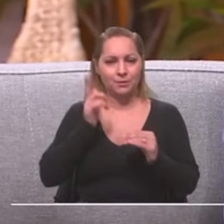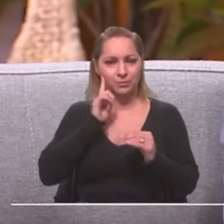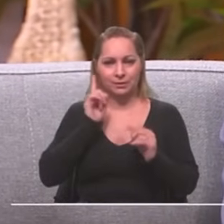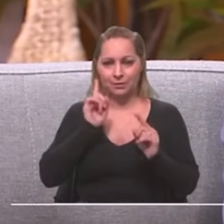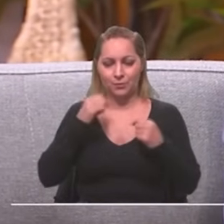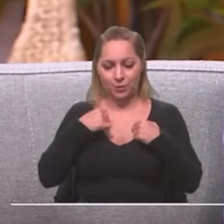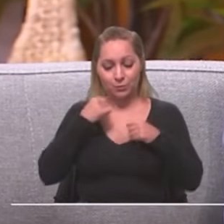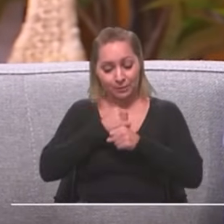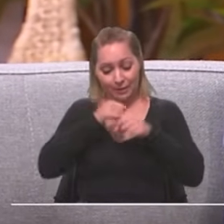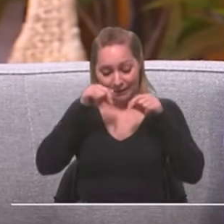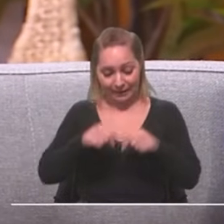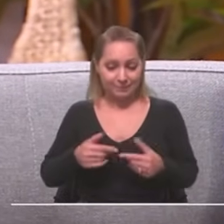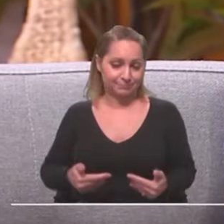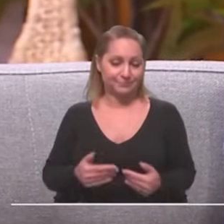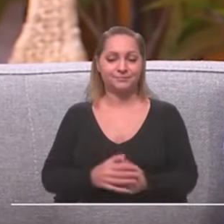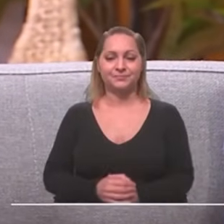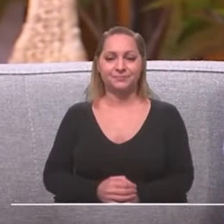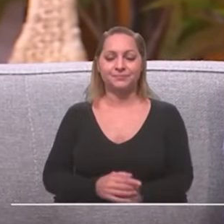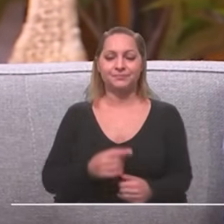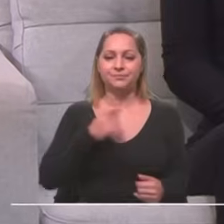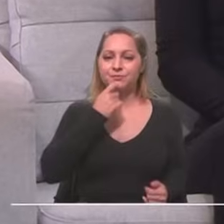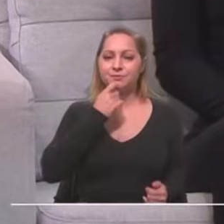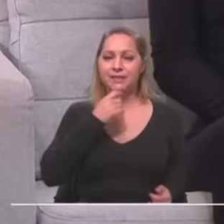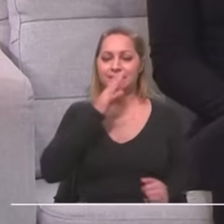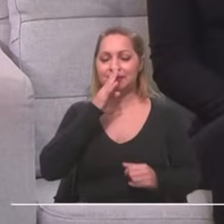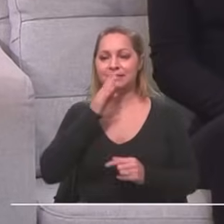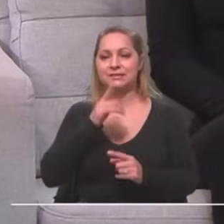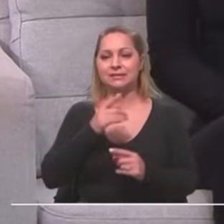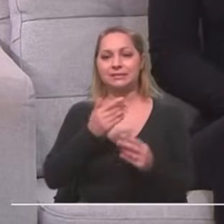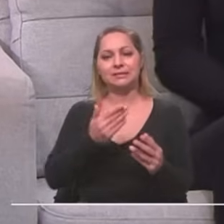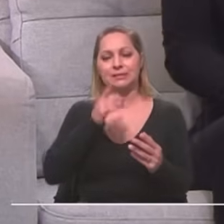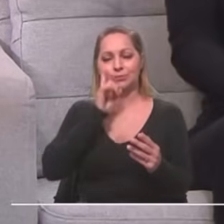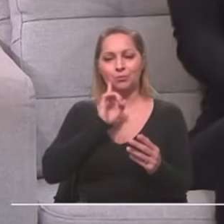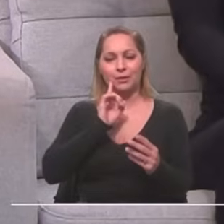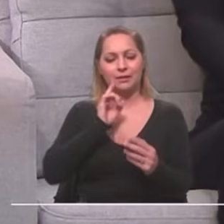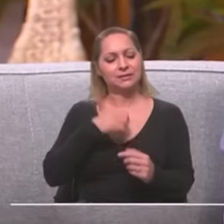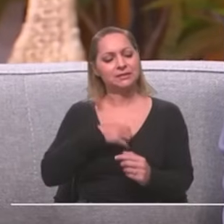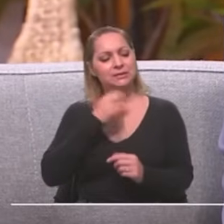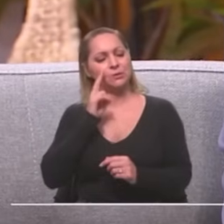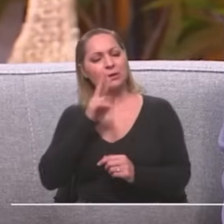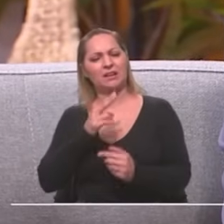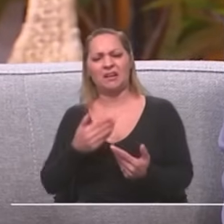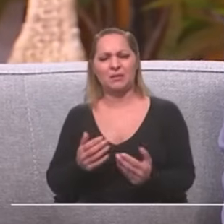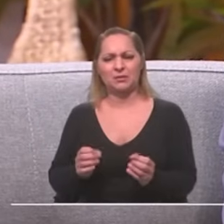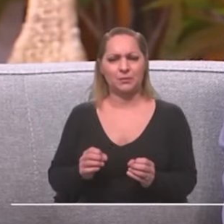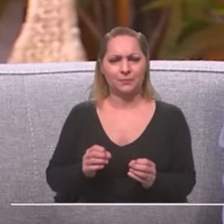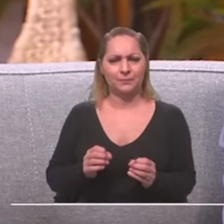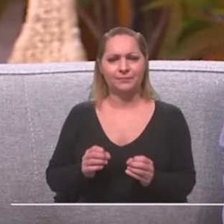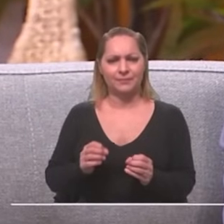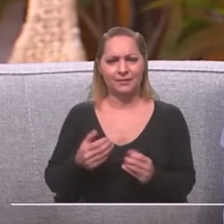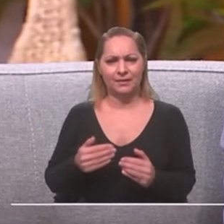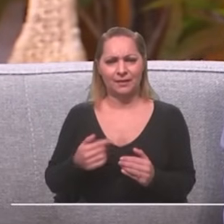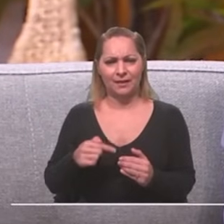aqui. Por acaso, eu vos perguntar isso, pelo facto de ser mulher, se alguma vez sentiu aqueles olhares? Sim. Hoje em dia já não, hoje em dia já...